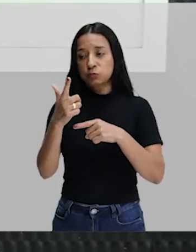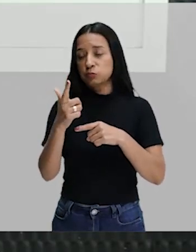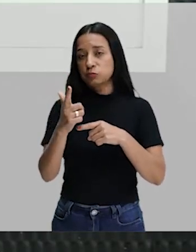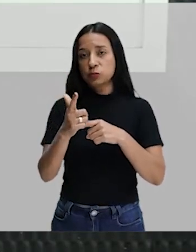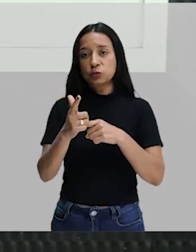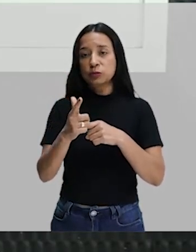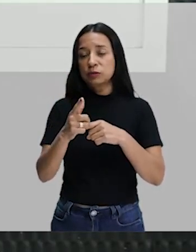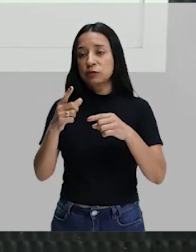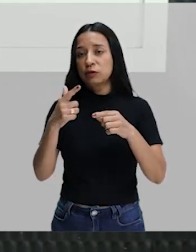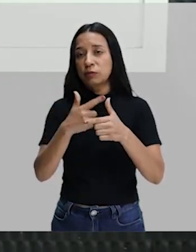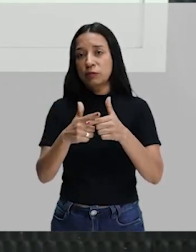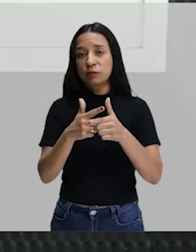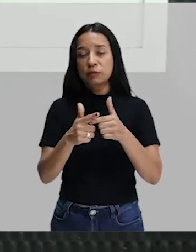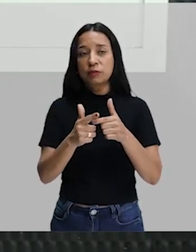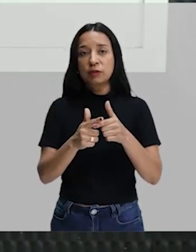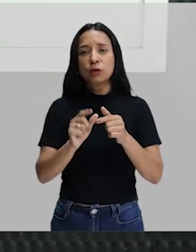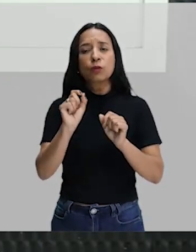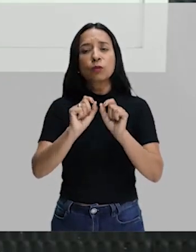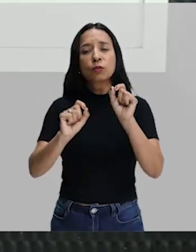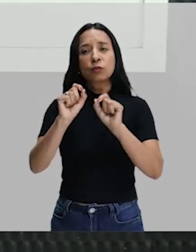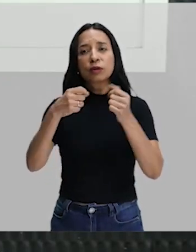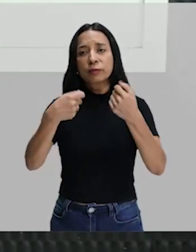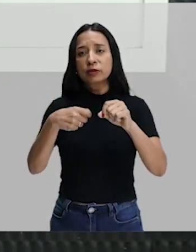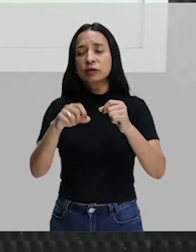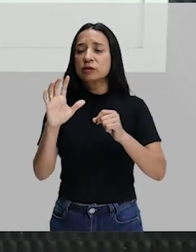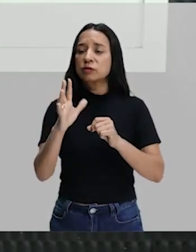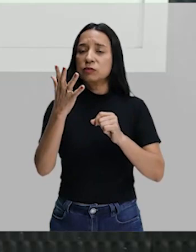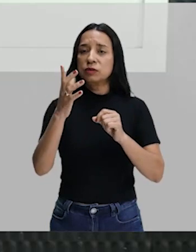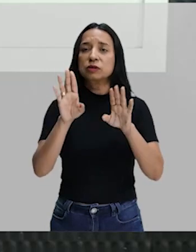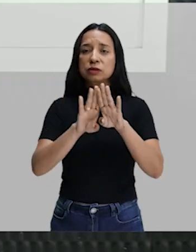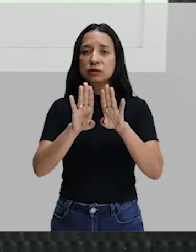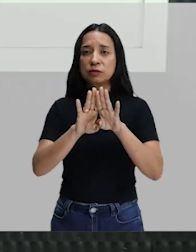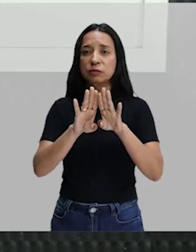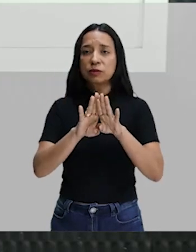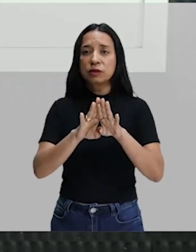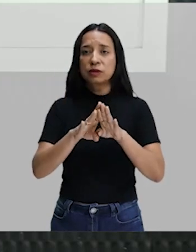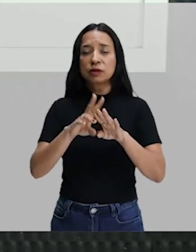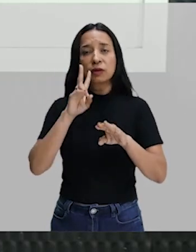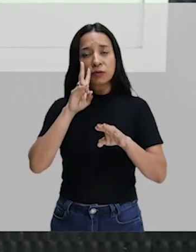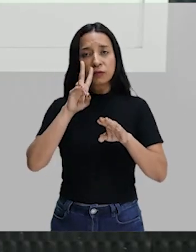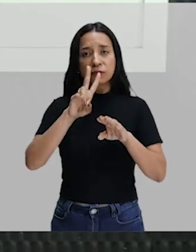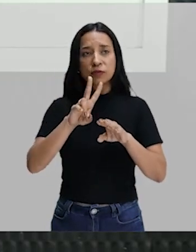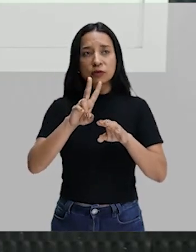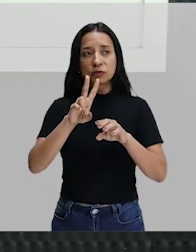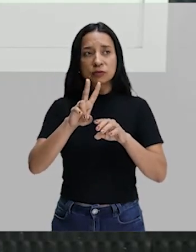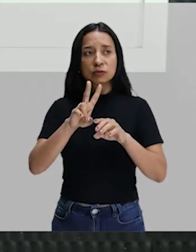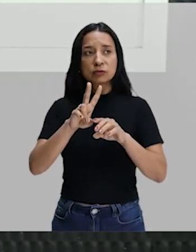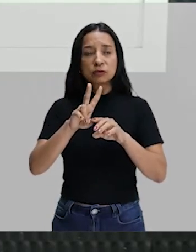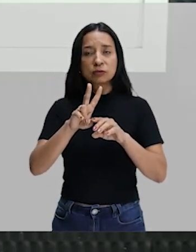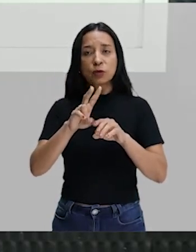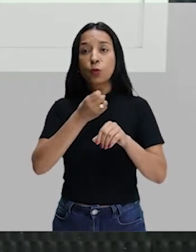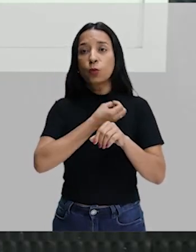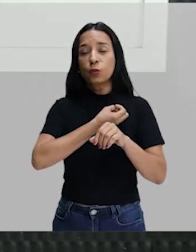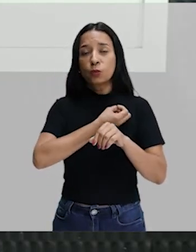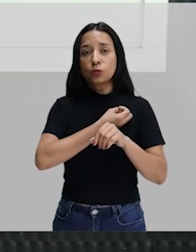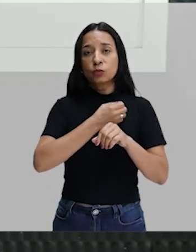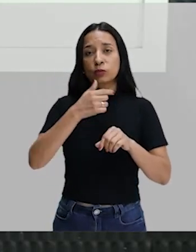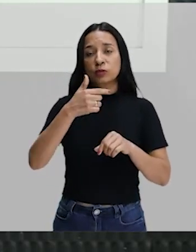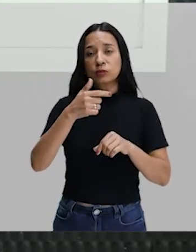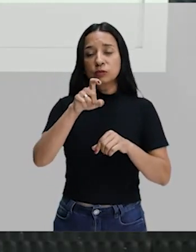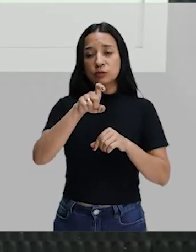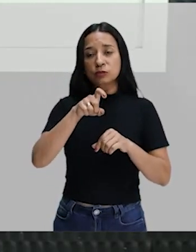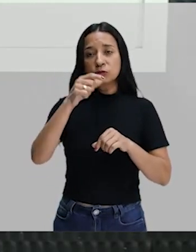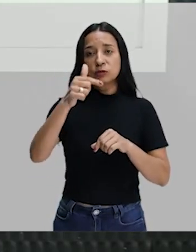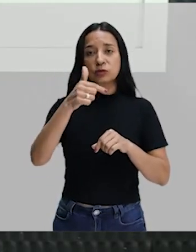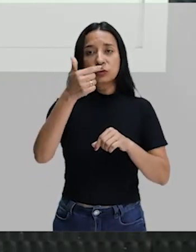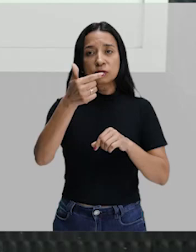E o que tem que acontecer também, turma? Veja aqui o coeficiente do x ao quadrado. Ó. No polinômio px,